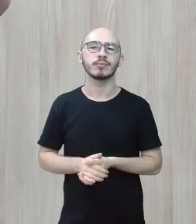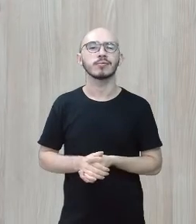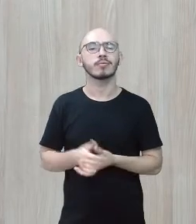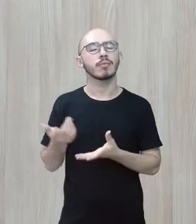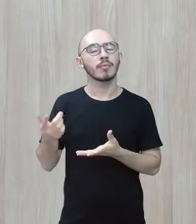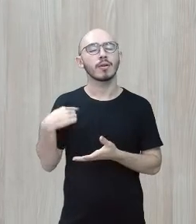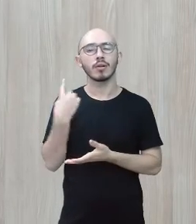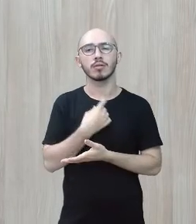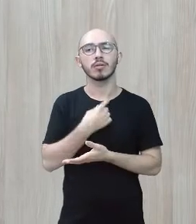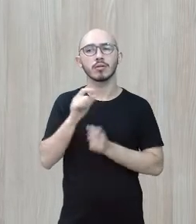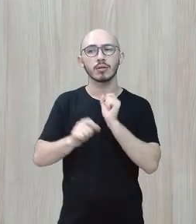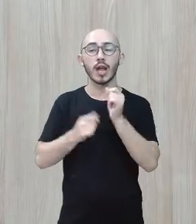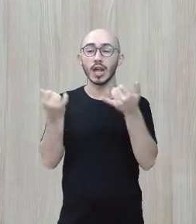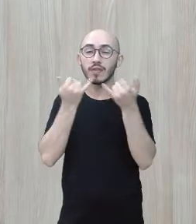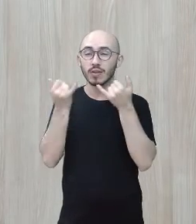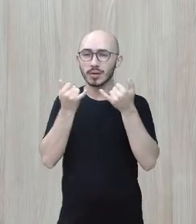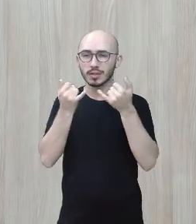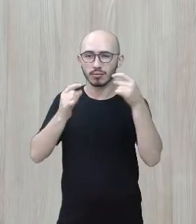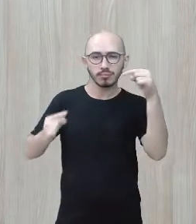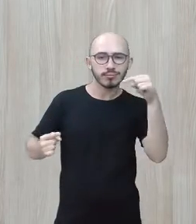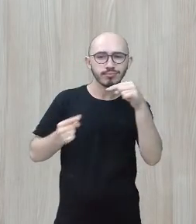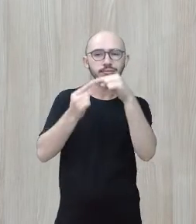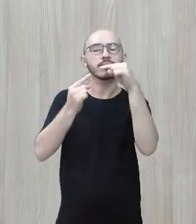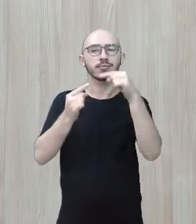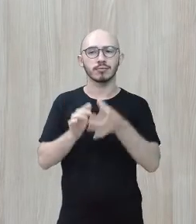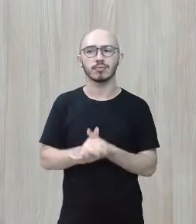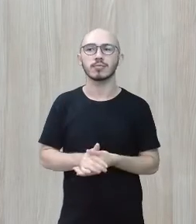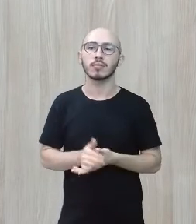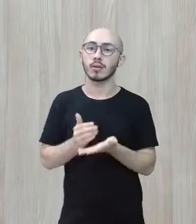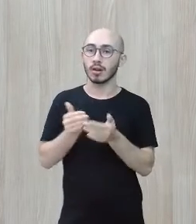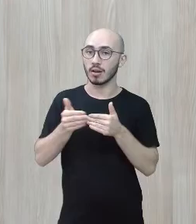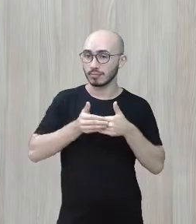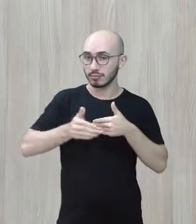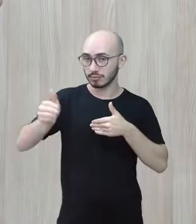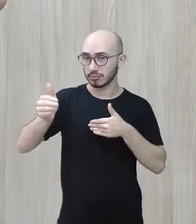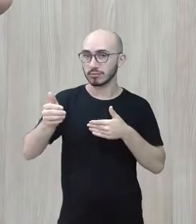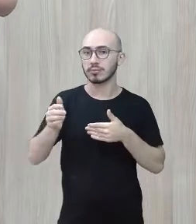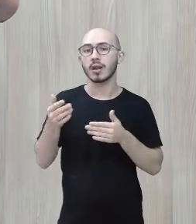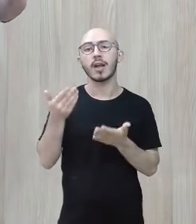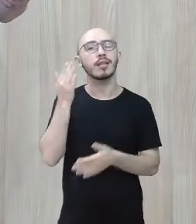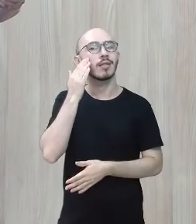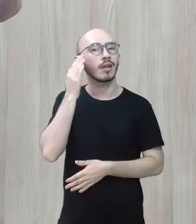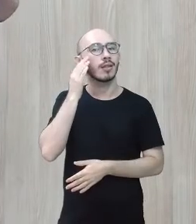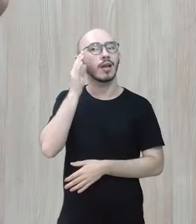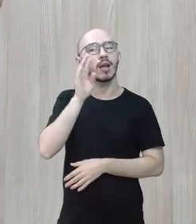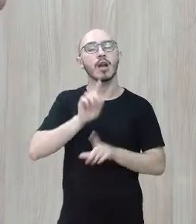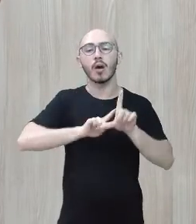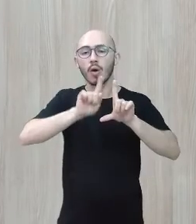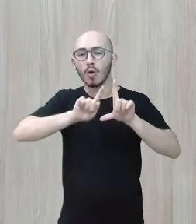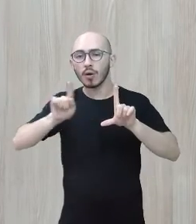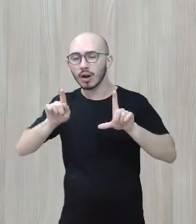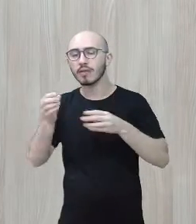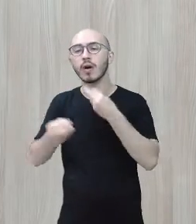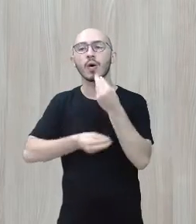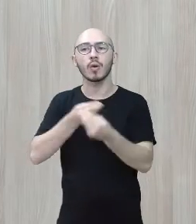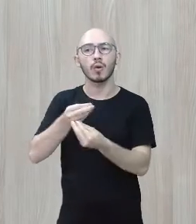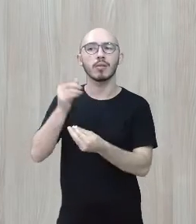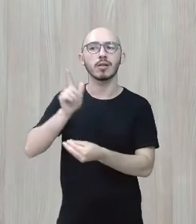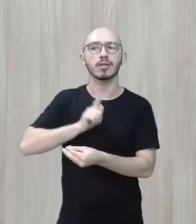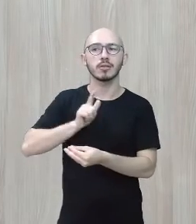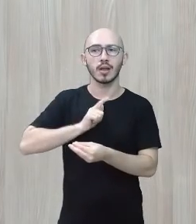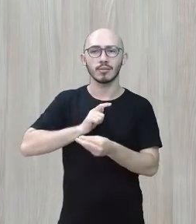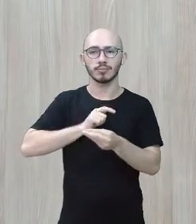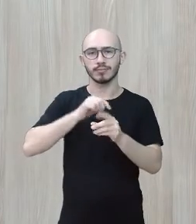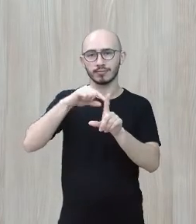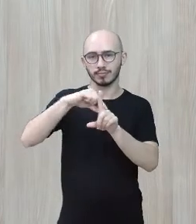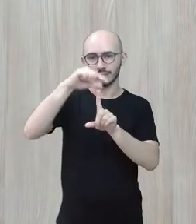esse cruzamento de informações. A partir de agora, a interpretação dos gráficos, ele vem de relacionar a linha e